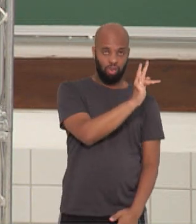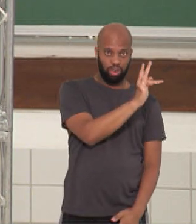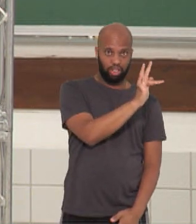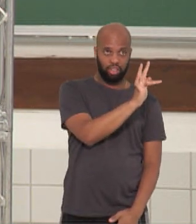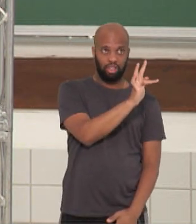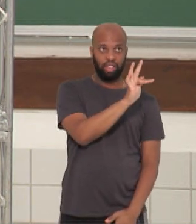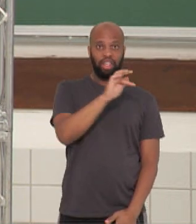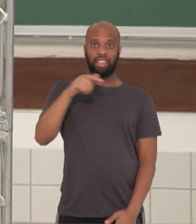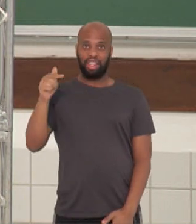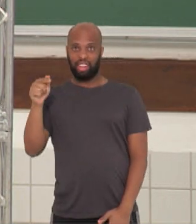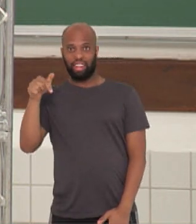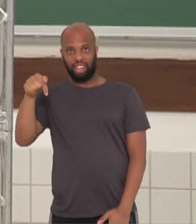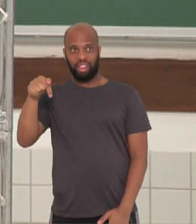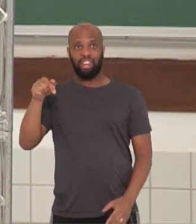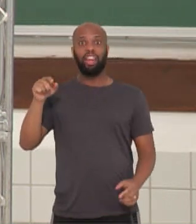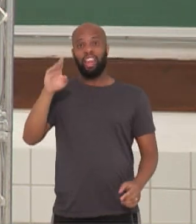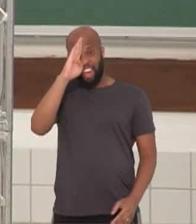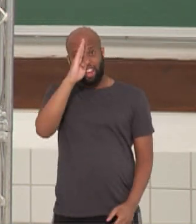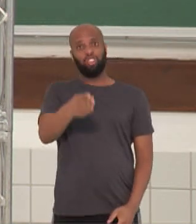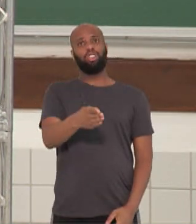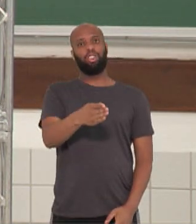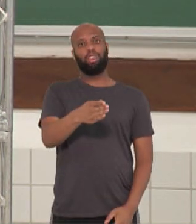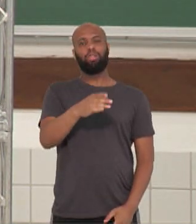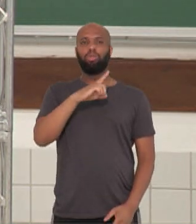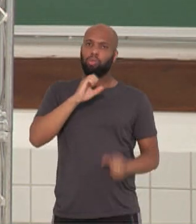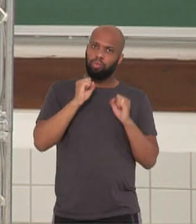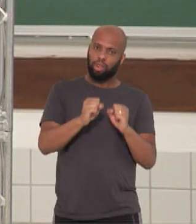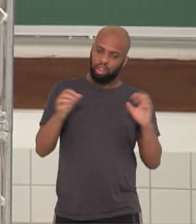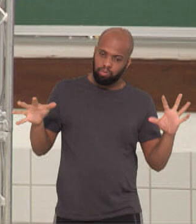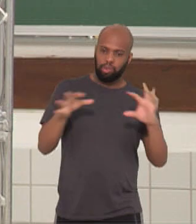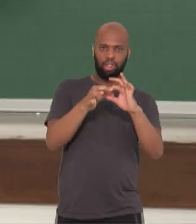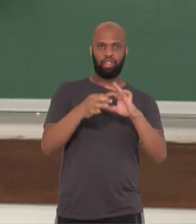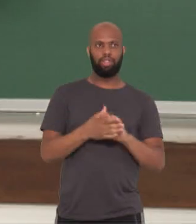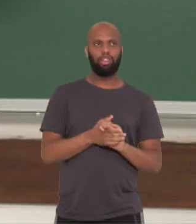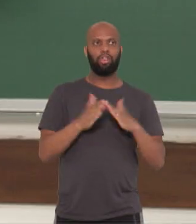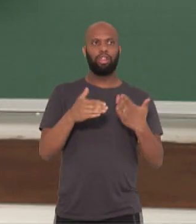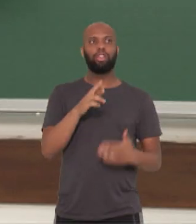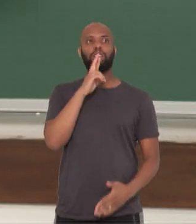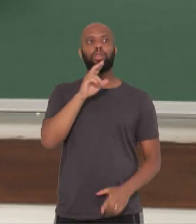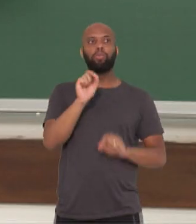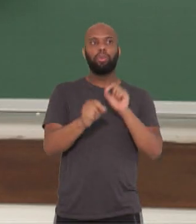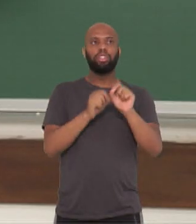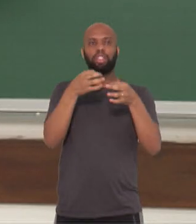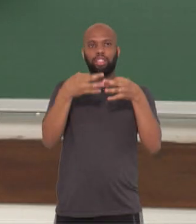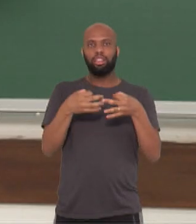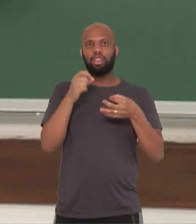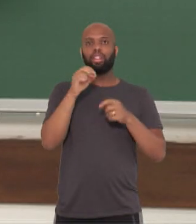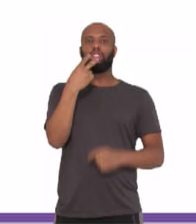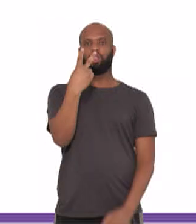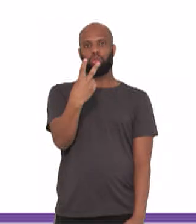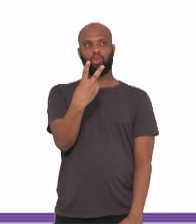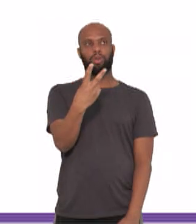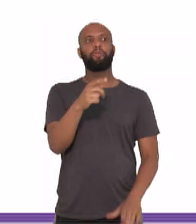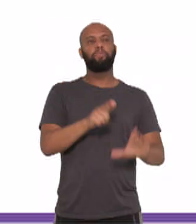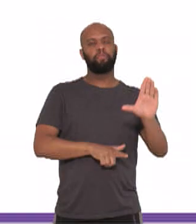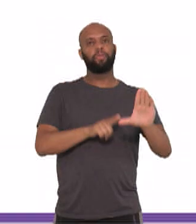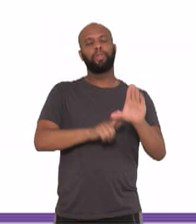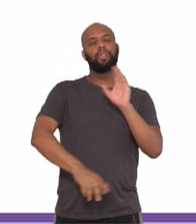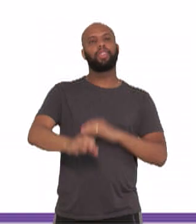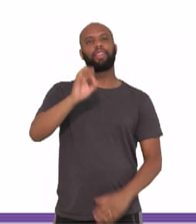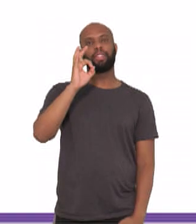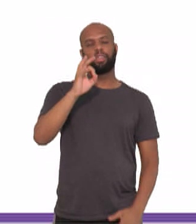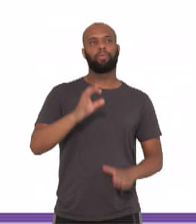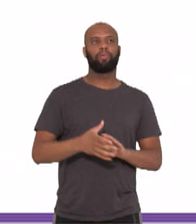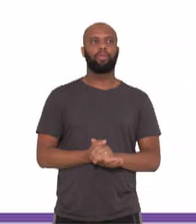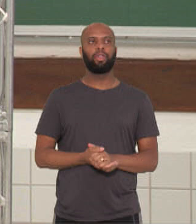grandezas diretamente proporcionais, o que deixa para a gente somente a alternativa 2 verdadeira. Resposta certa, a letra C.